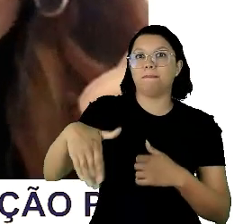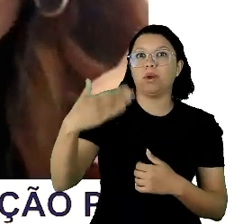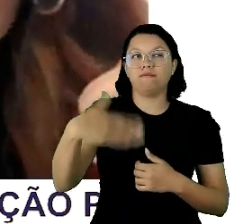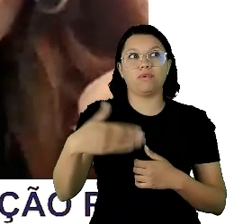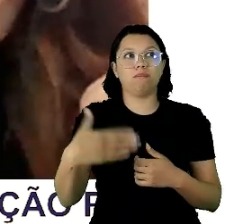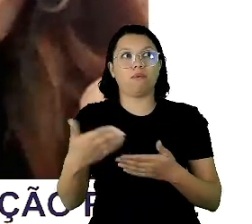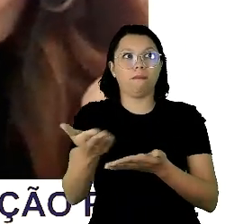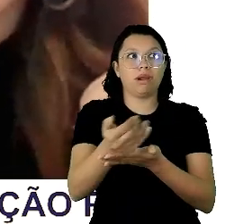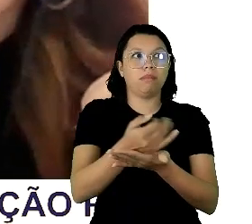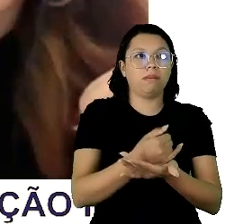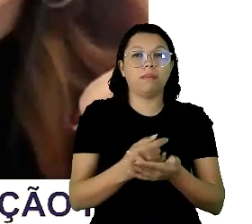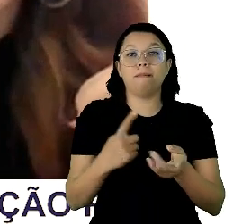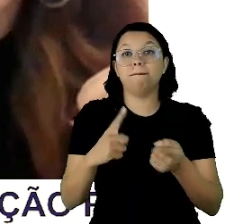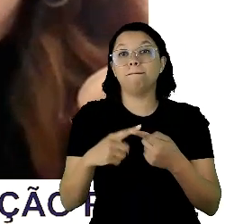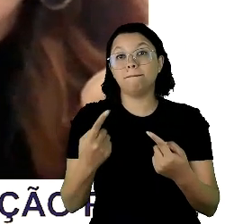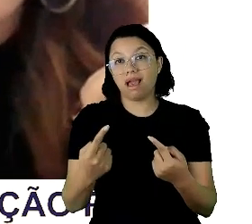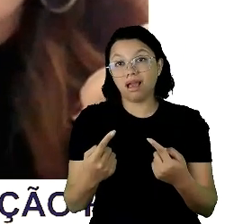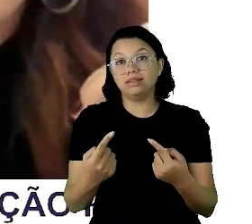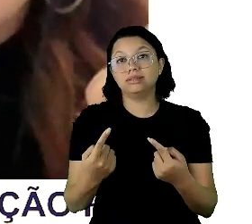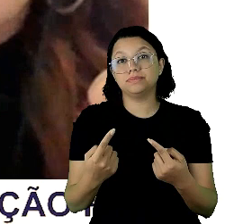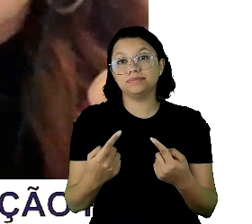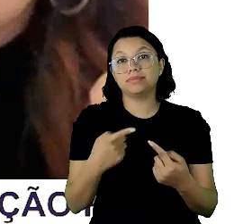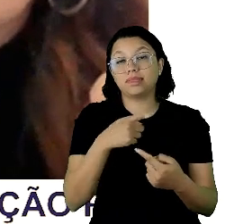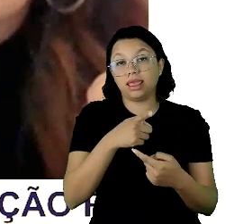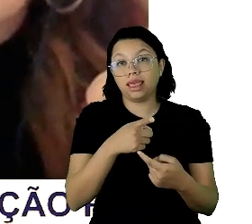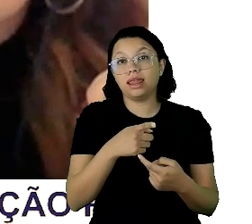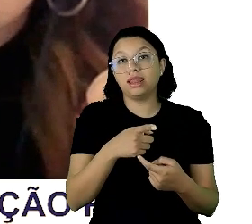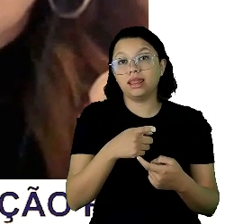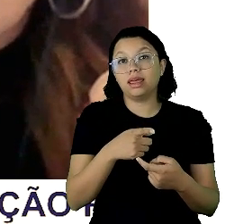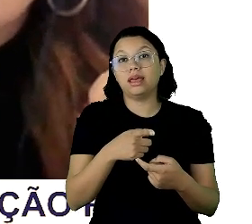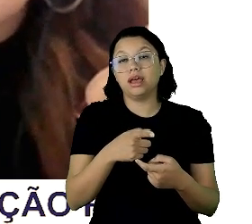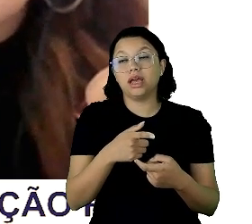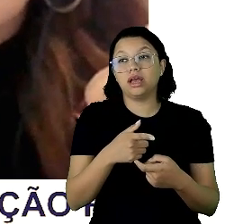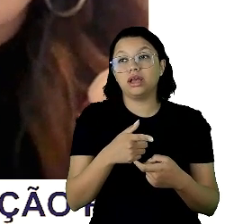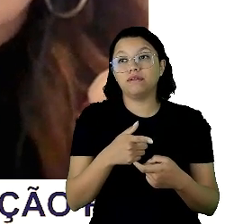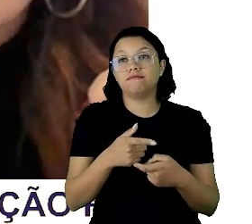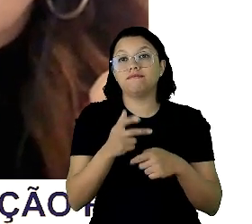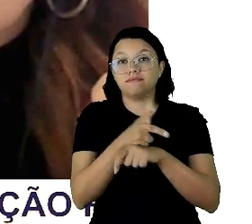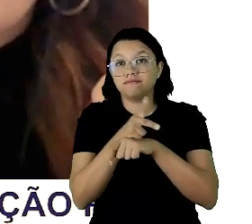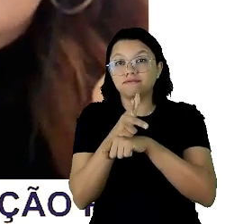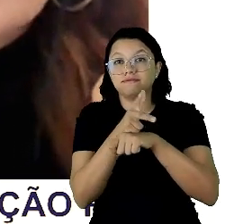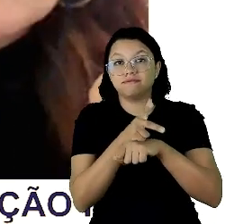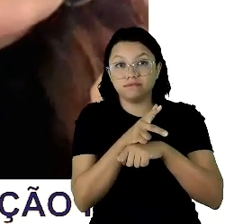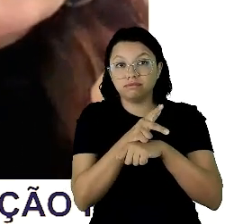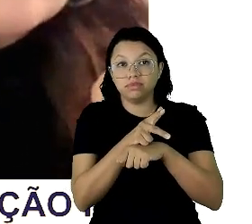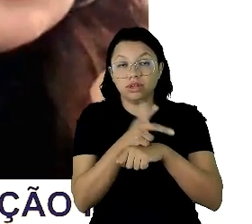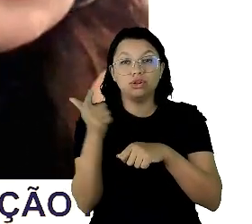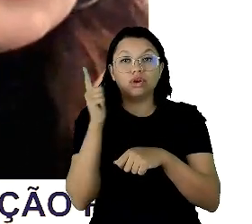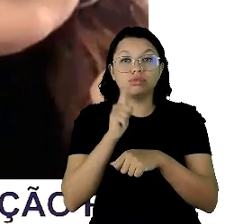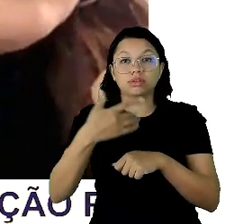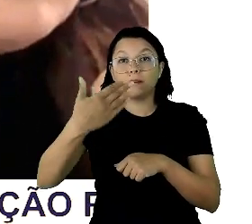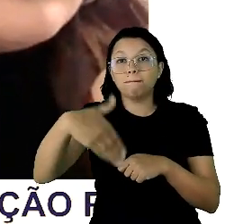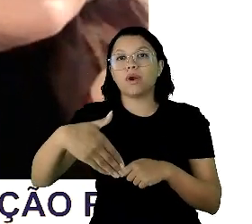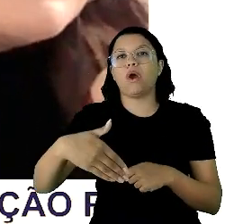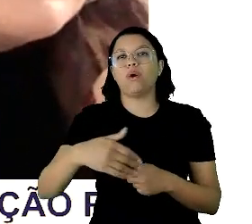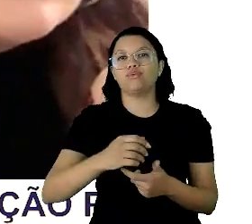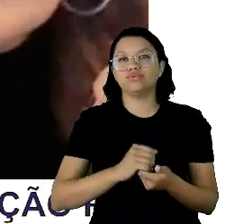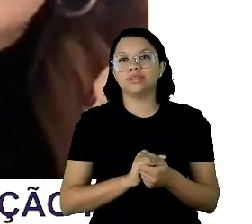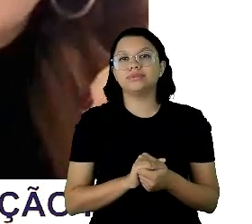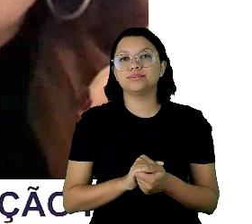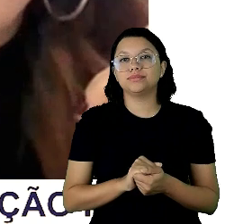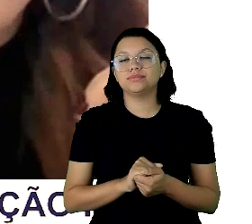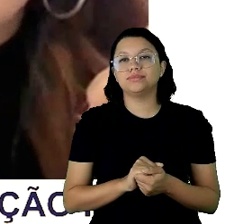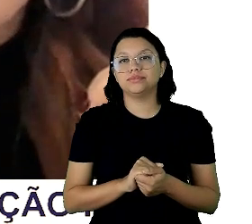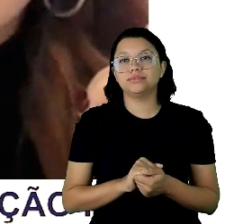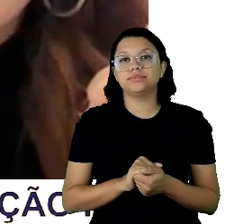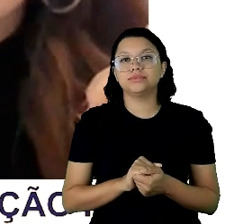Mas eu acho que ela acabou com essa filmagem coletando provas lá. A gente tem que ver se